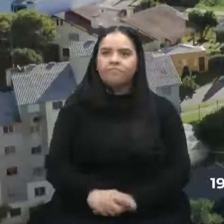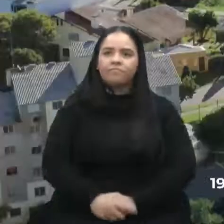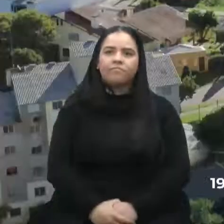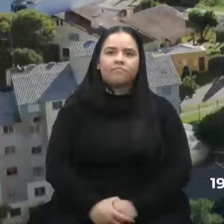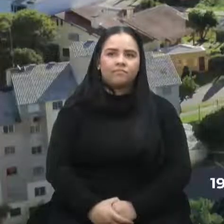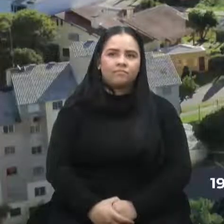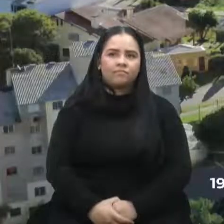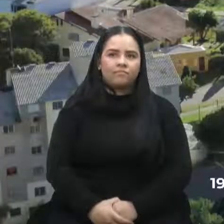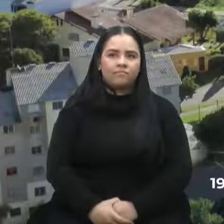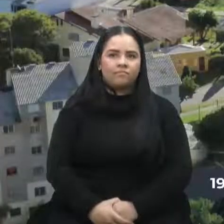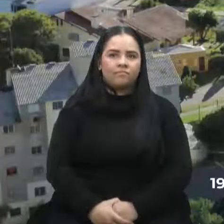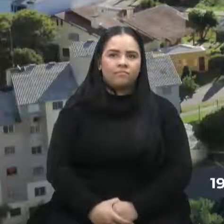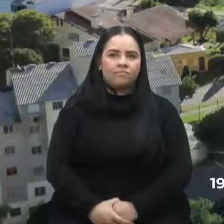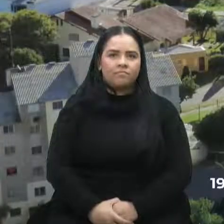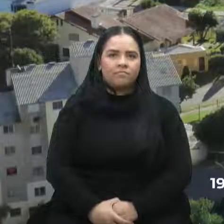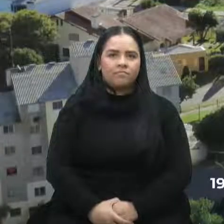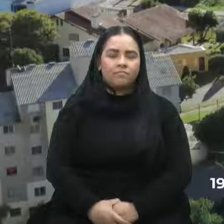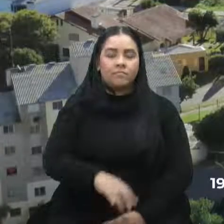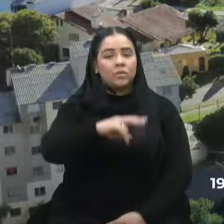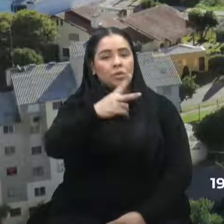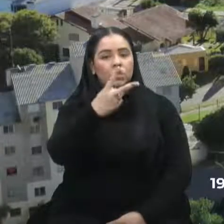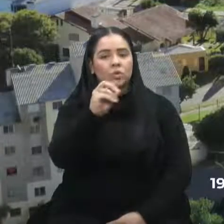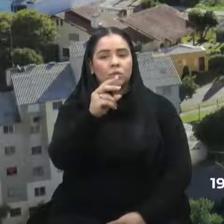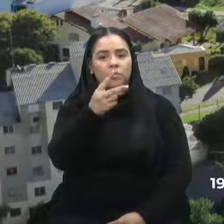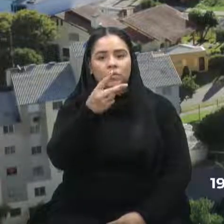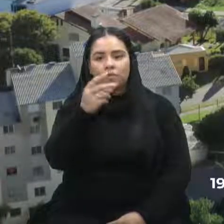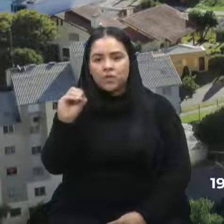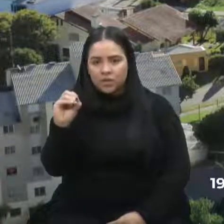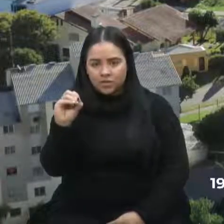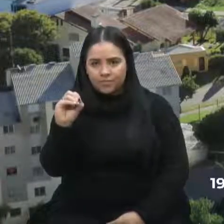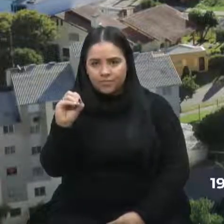Aqui, em 2020,